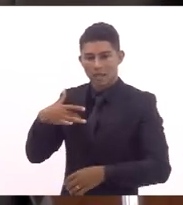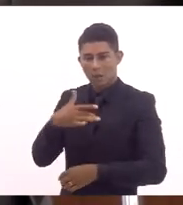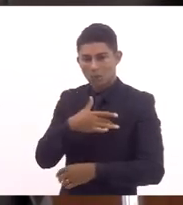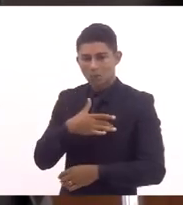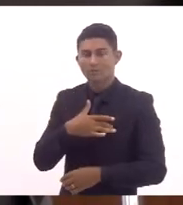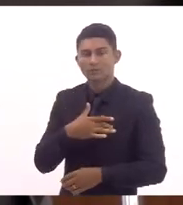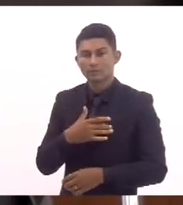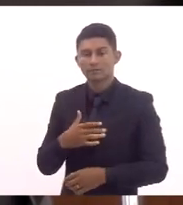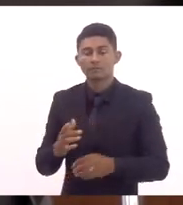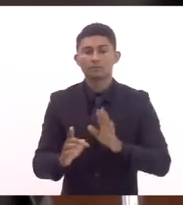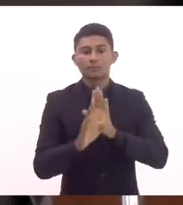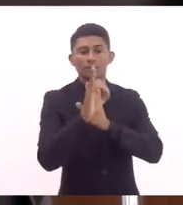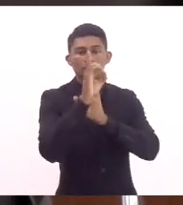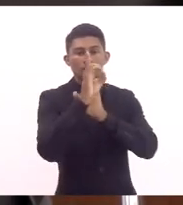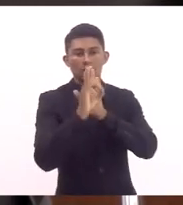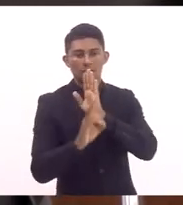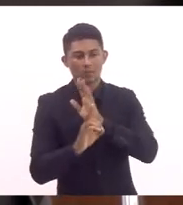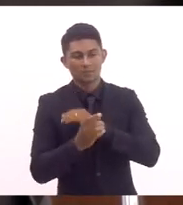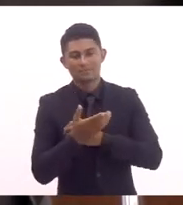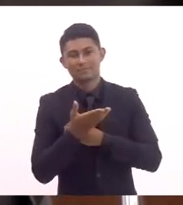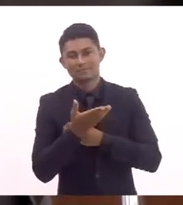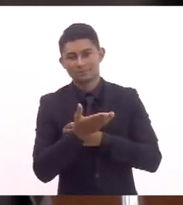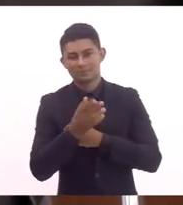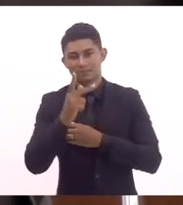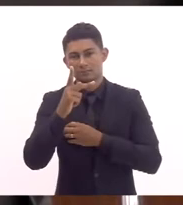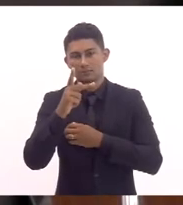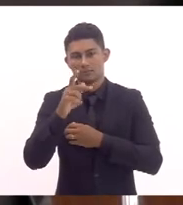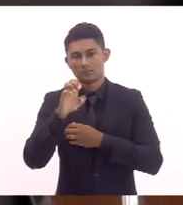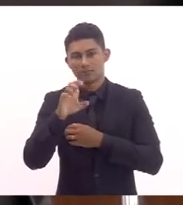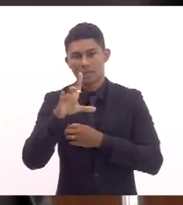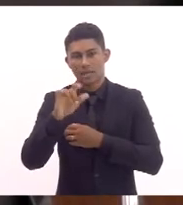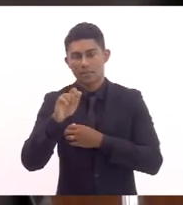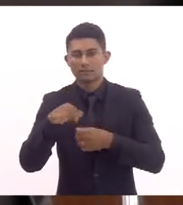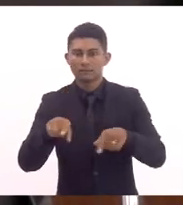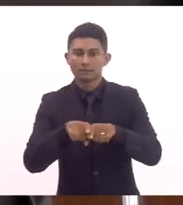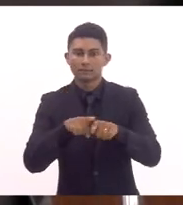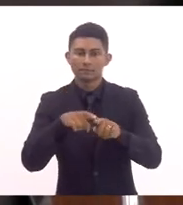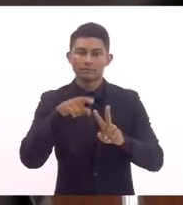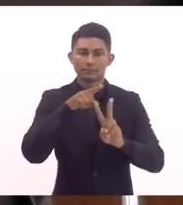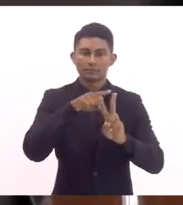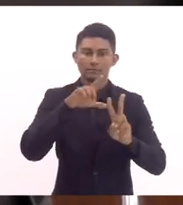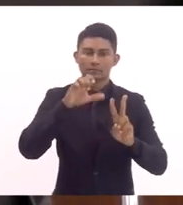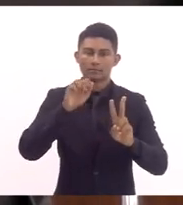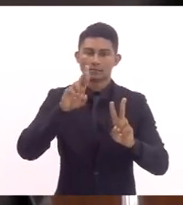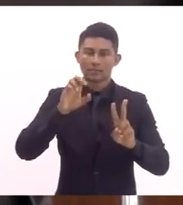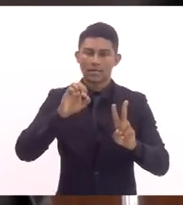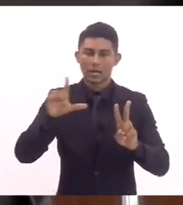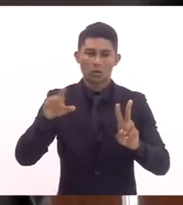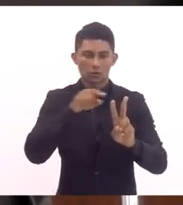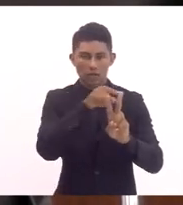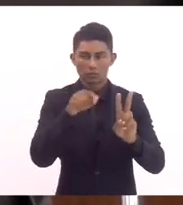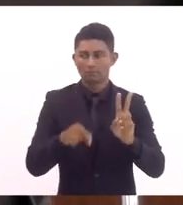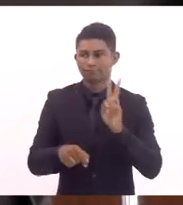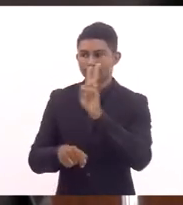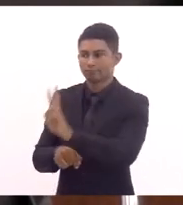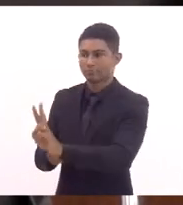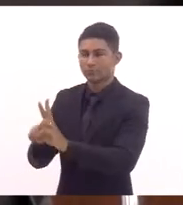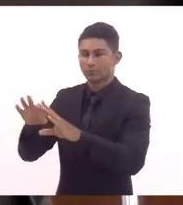as nossas diretorias Nossa diretora de relações institucional Keila e Carol nos fazem representar é